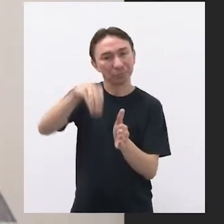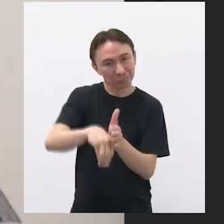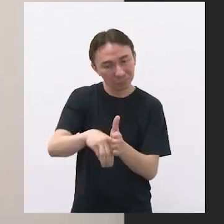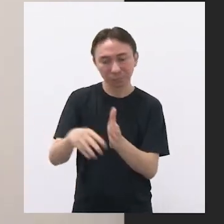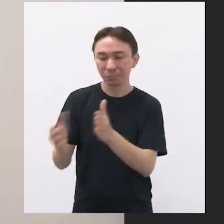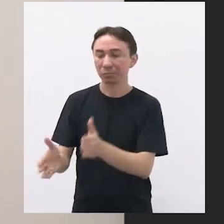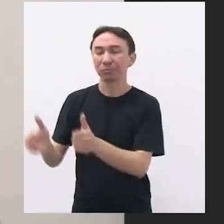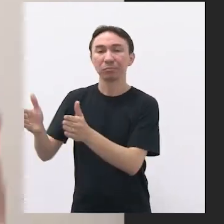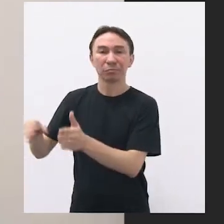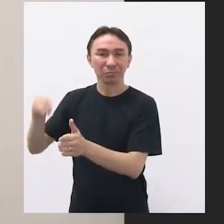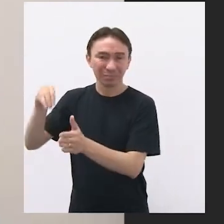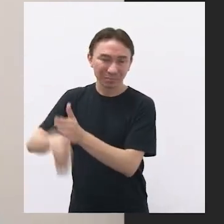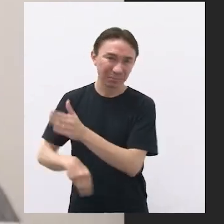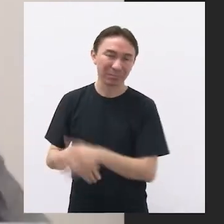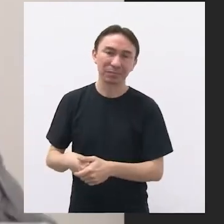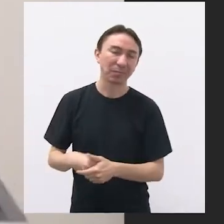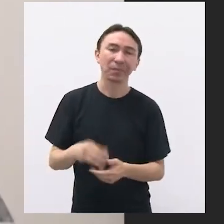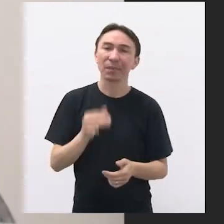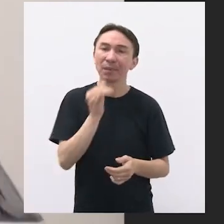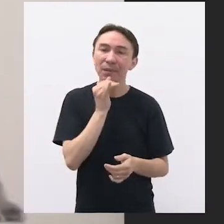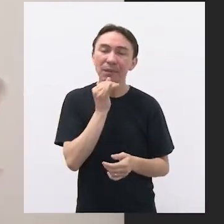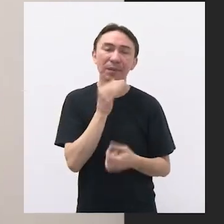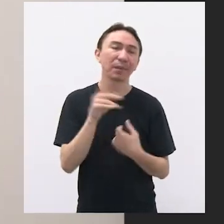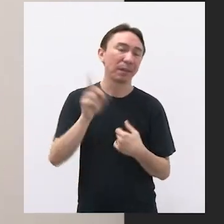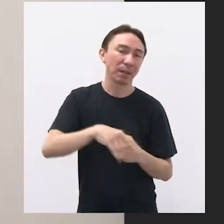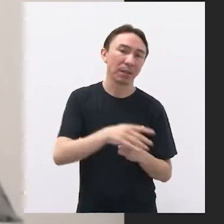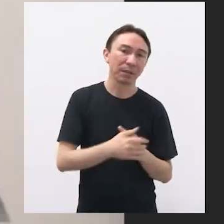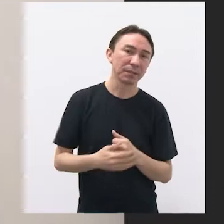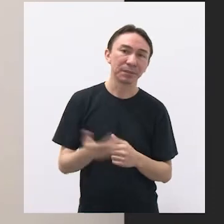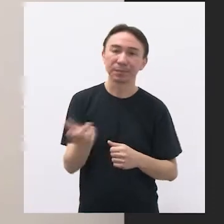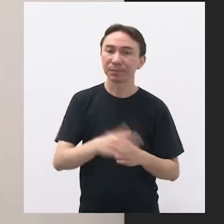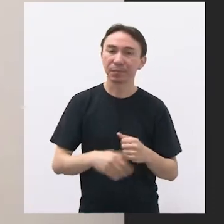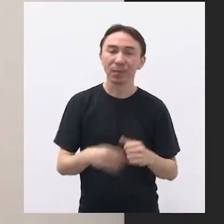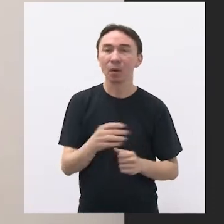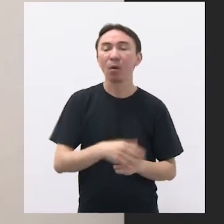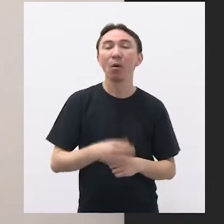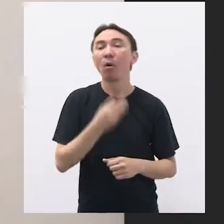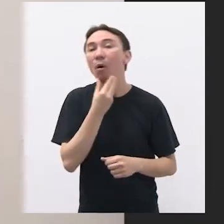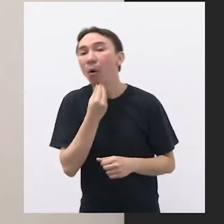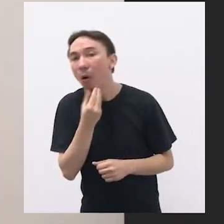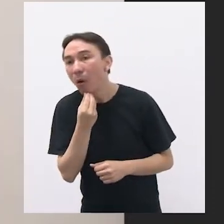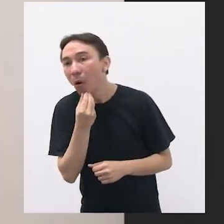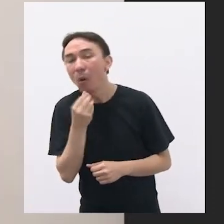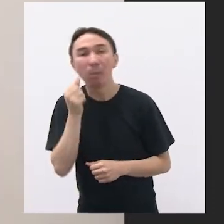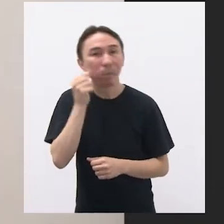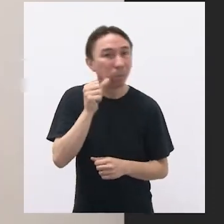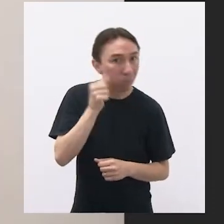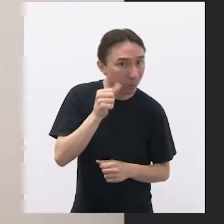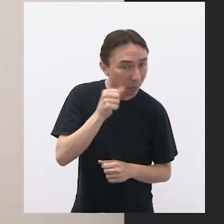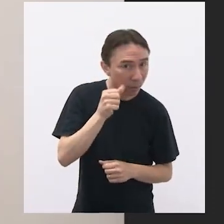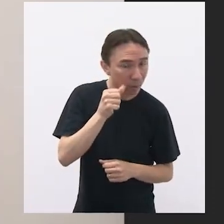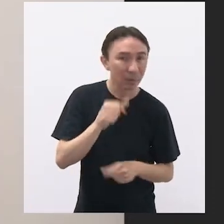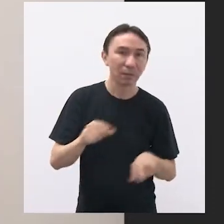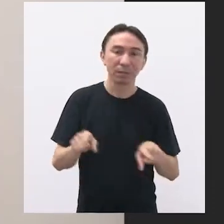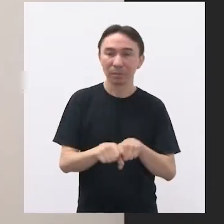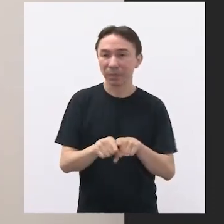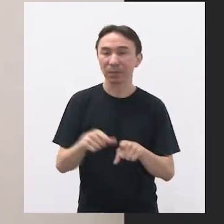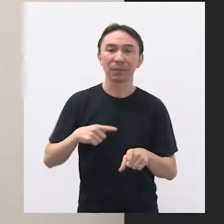que é a comum, né? Que é do feminino e do masculino, e aí a gente também tem as pessoas